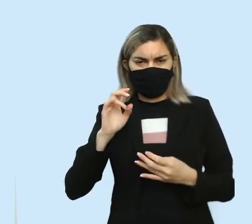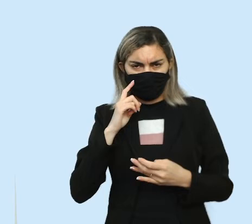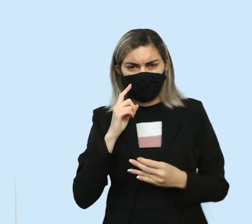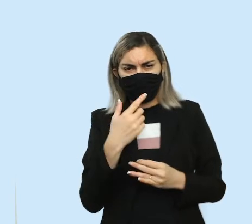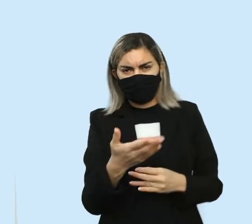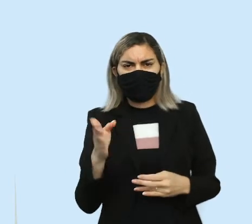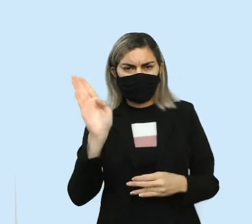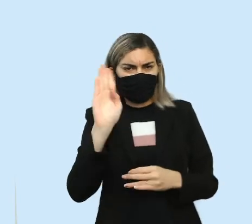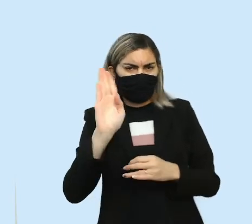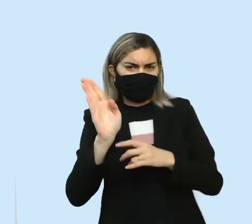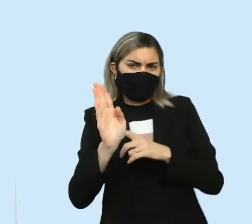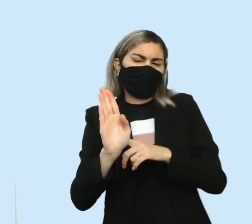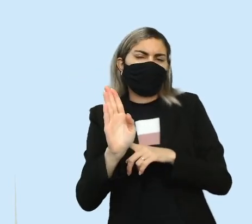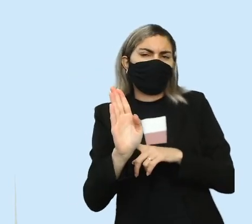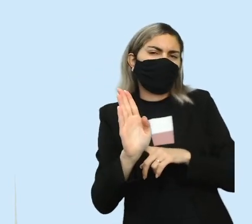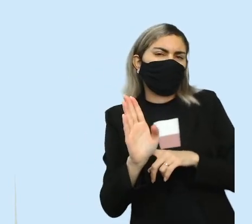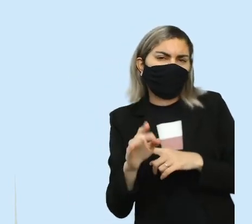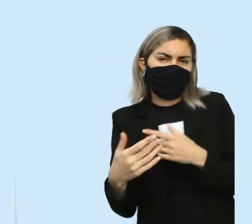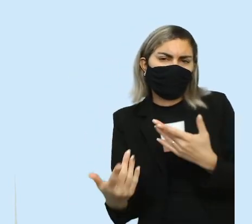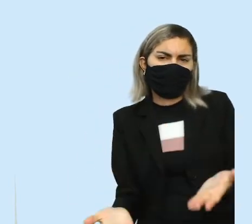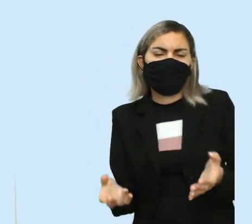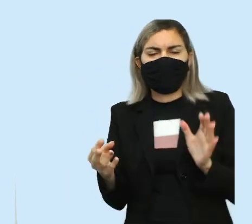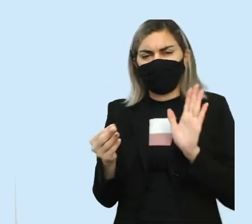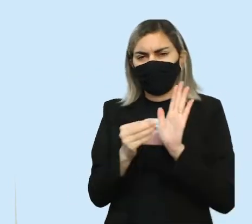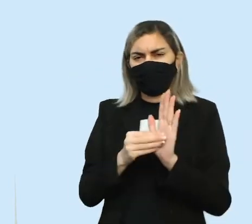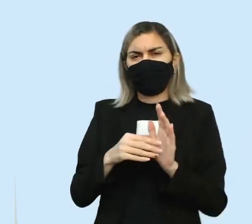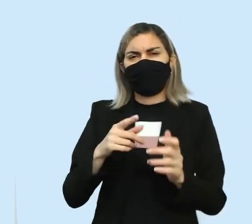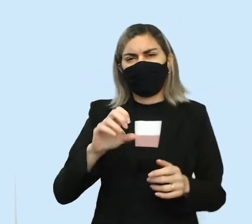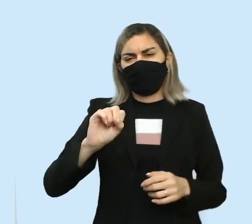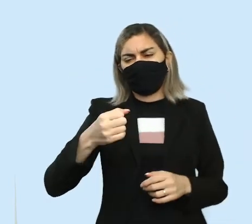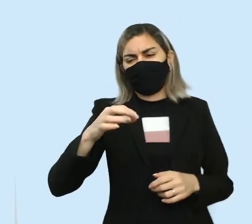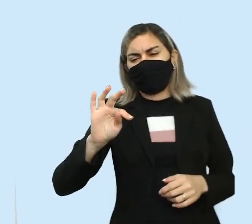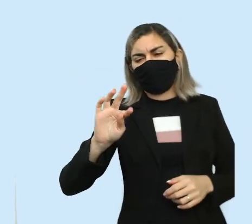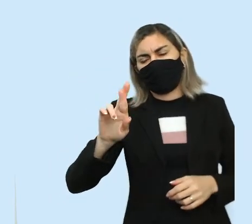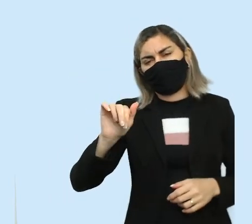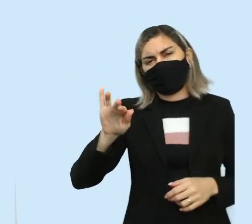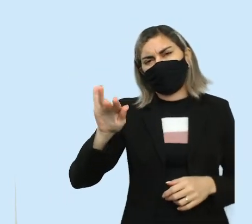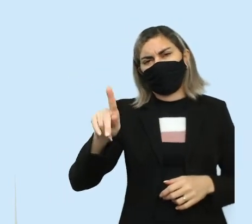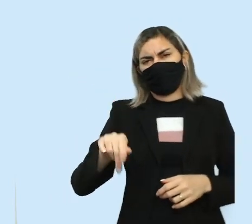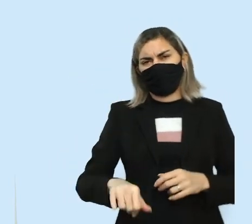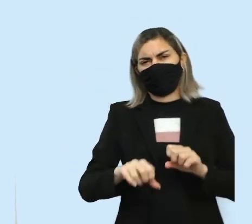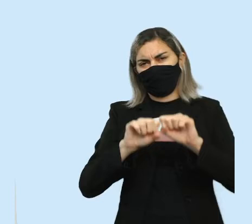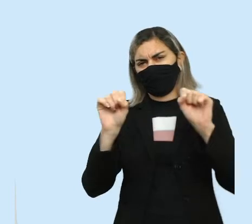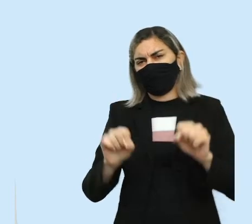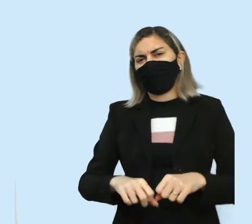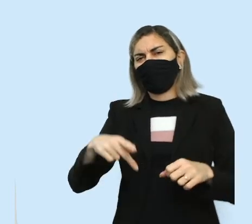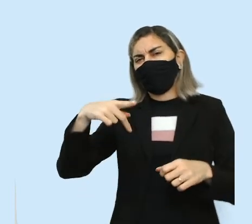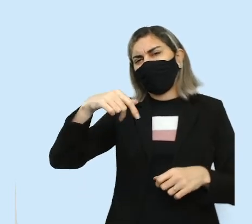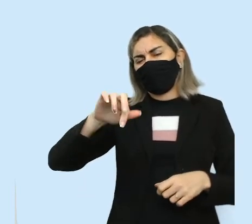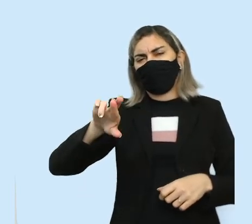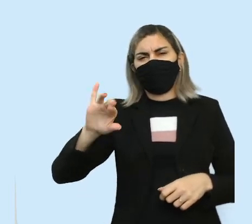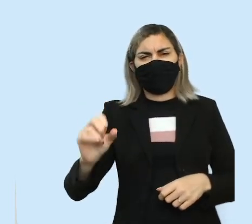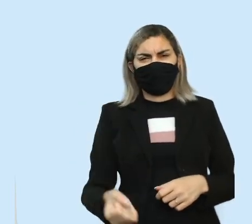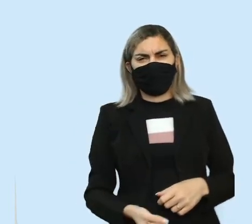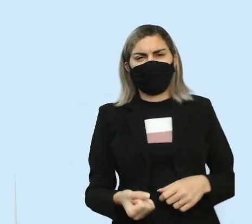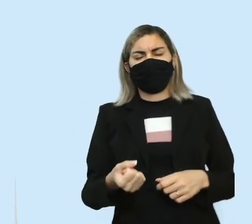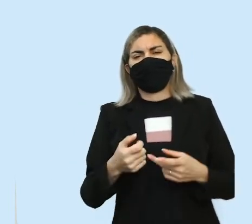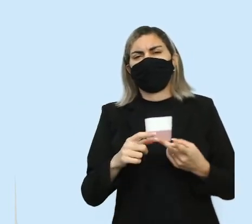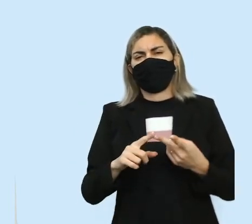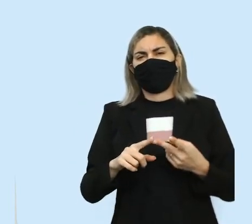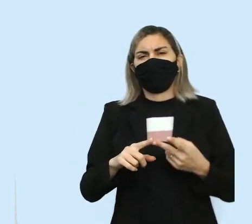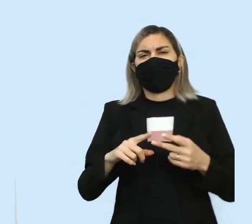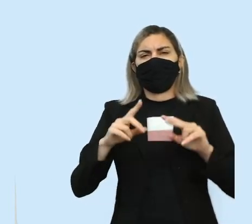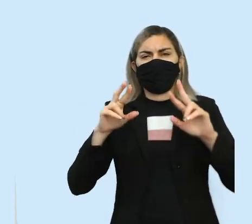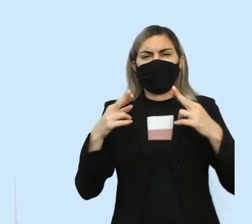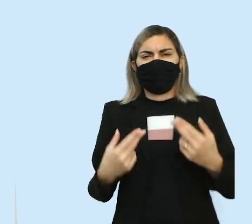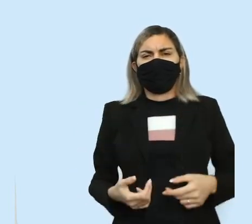são babilônicos. Certo? Então a gente pode colocar aqui. Satrapias, quem criou esse sistema foram os persas. Né? Era uma forma de